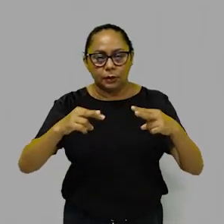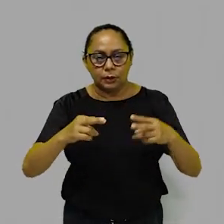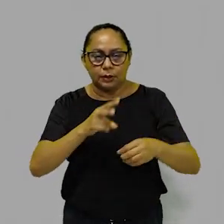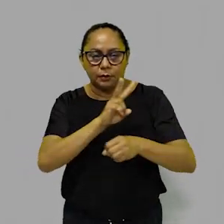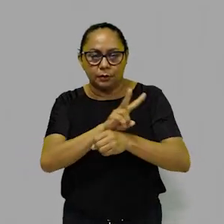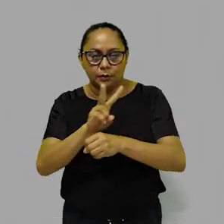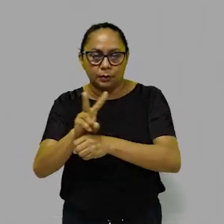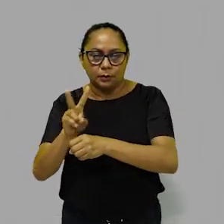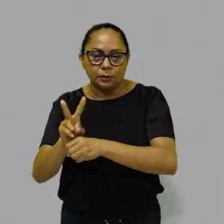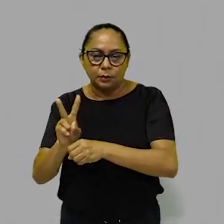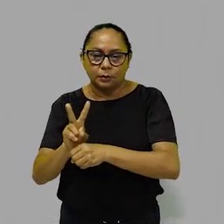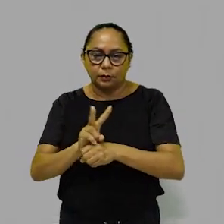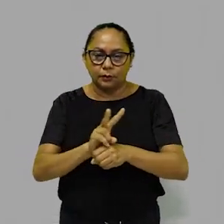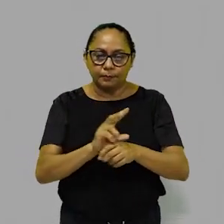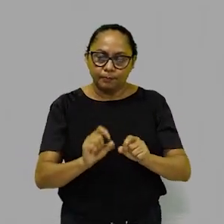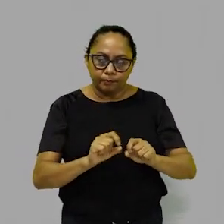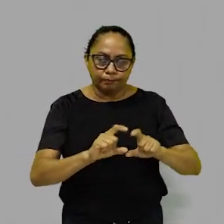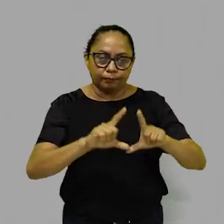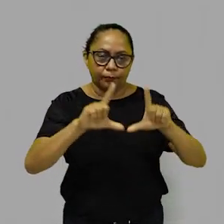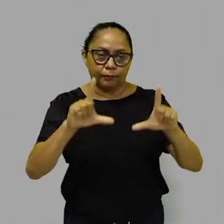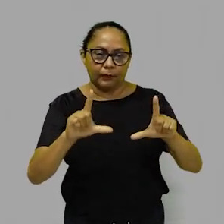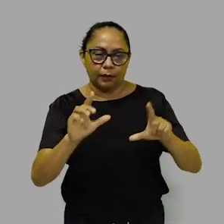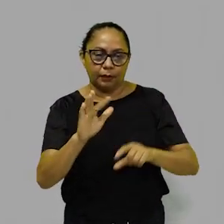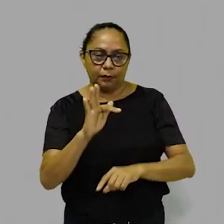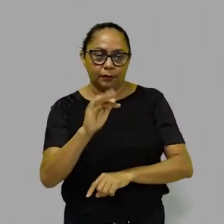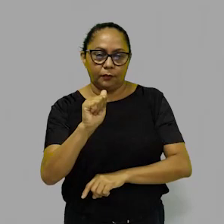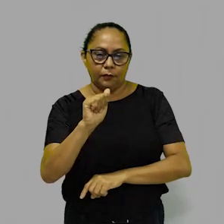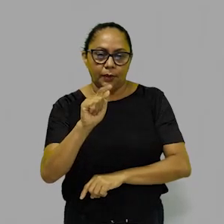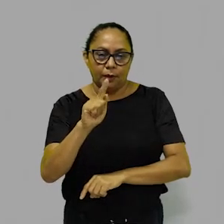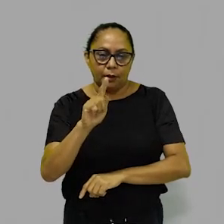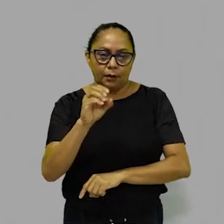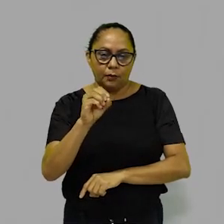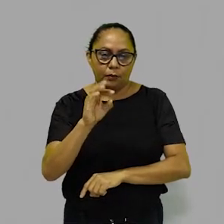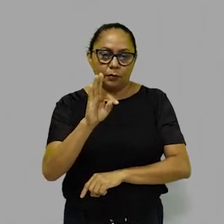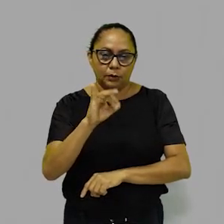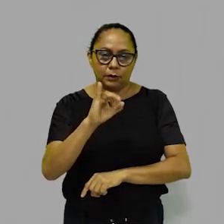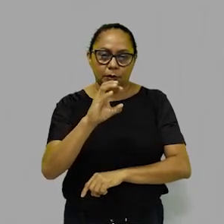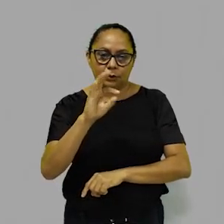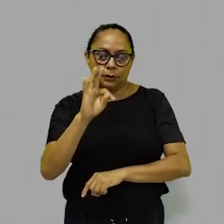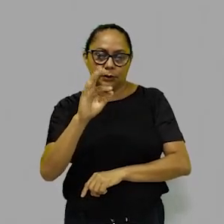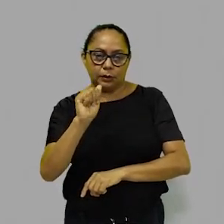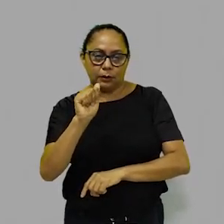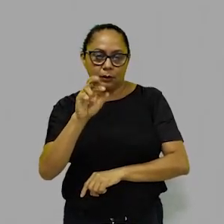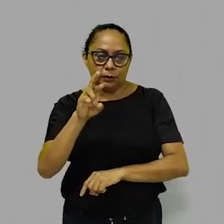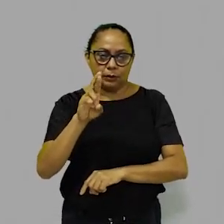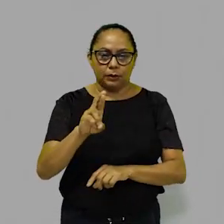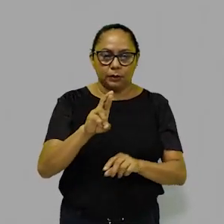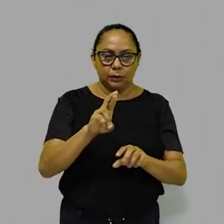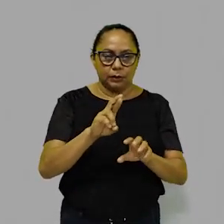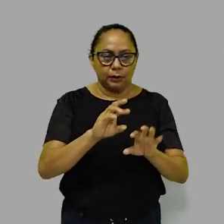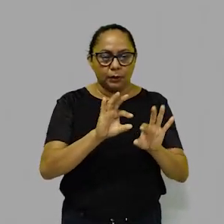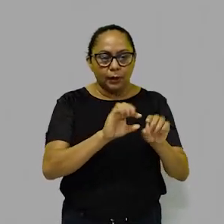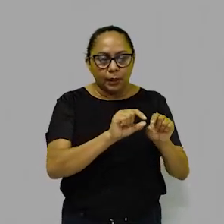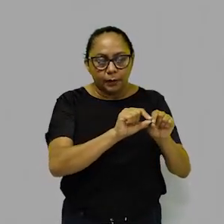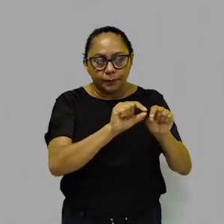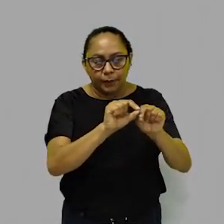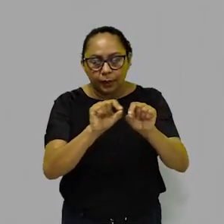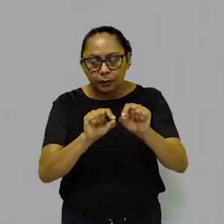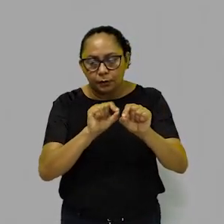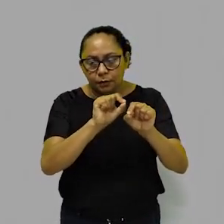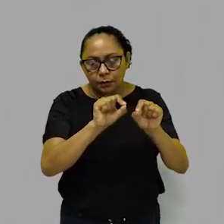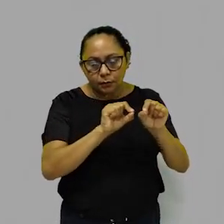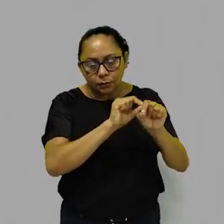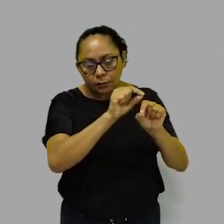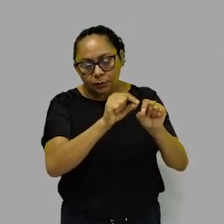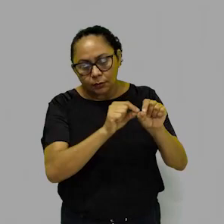de fagocitar partículas do meio. Então, esses macrófagos vão fagocitar partículas do meio, né,